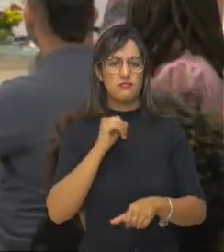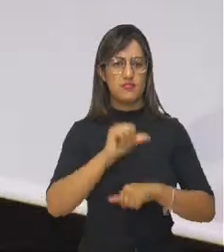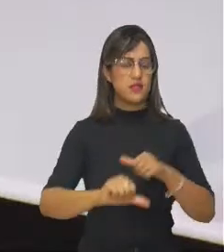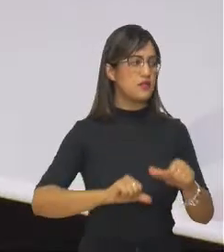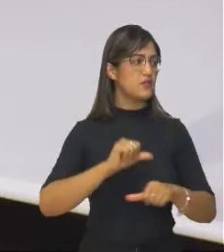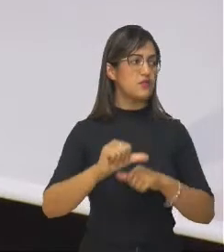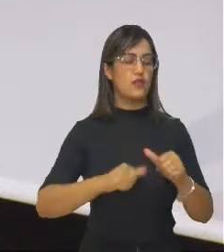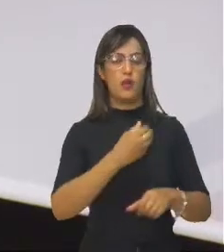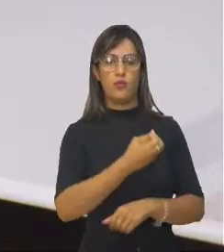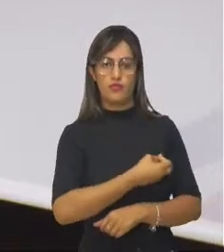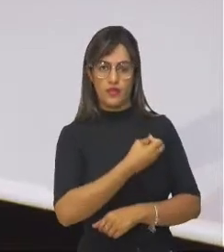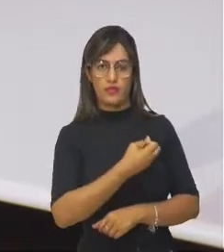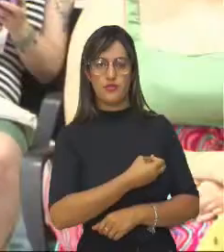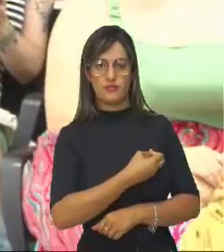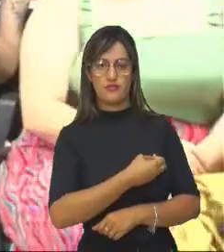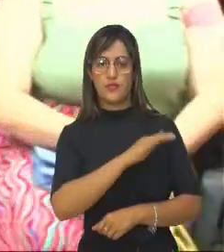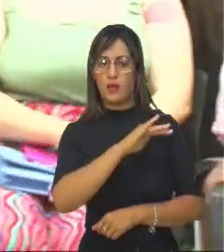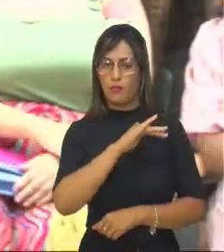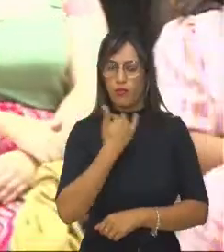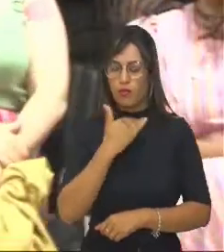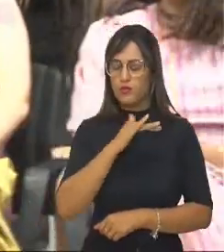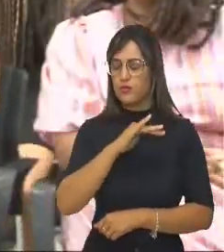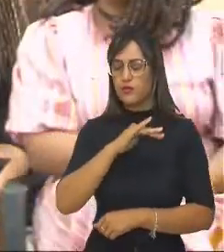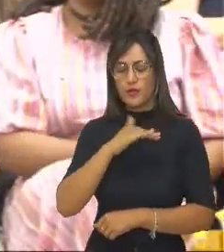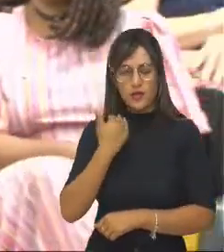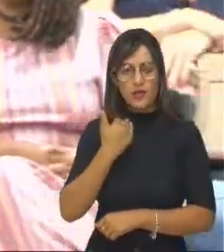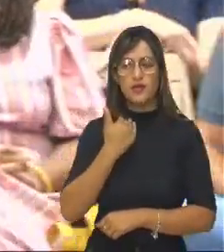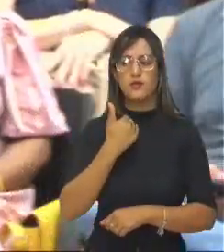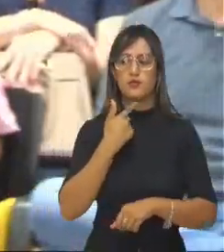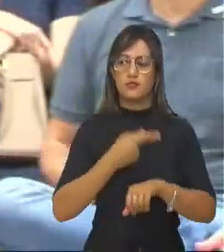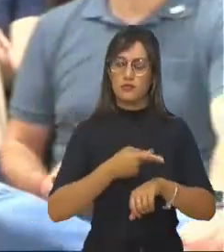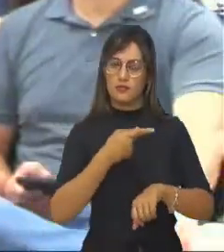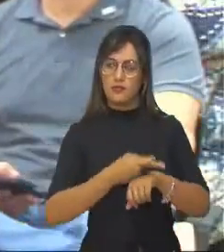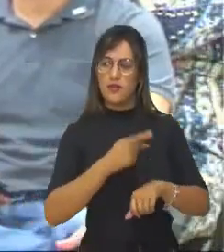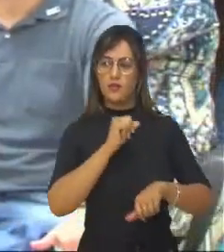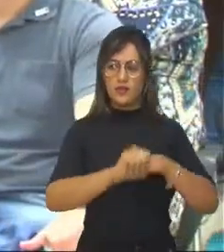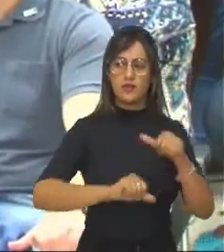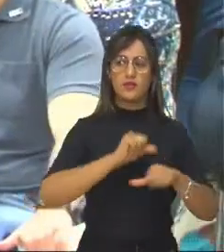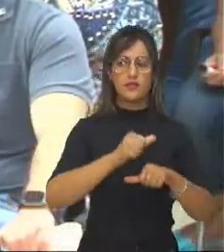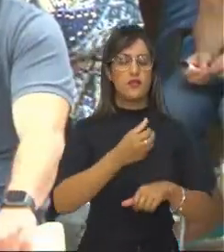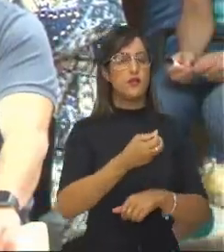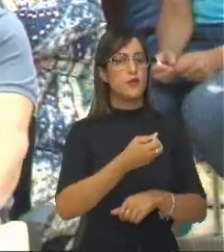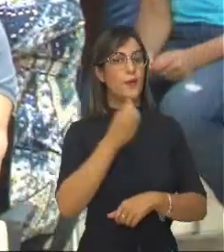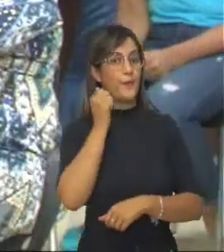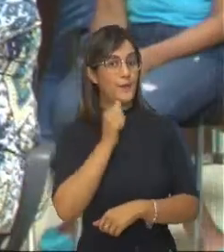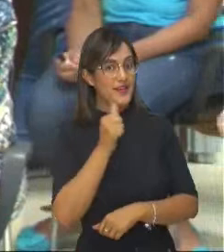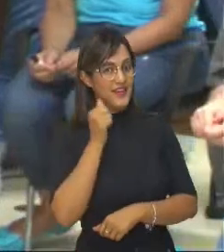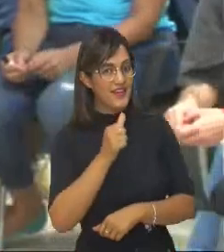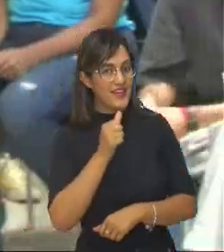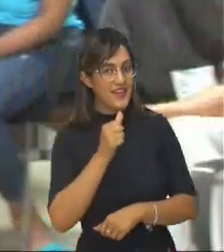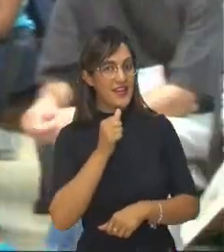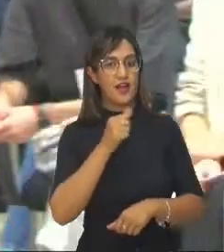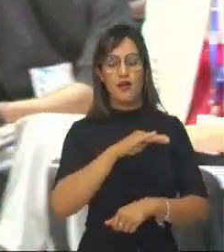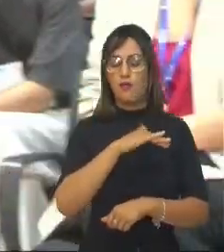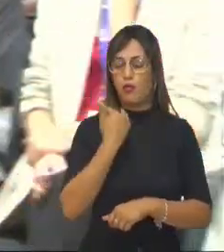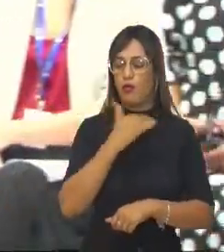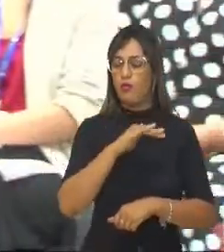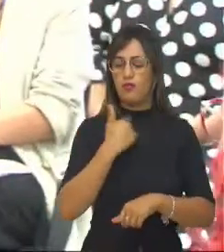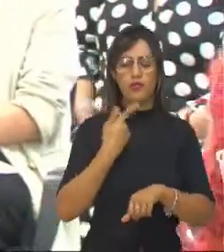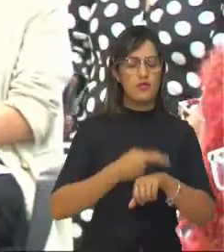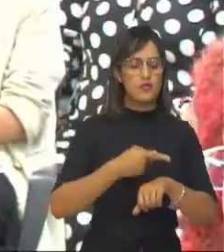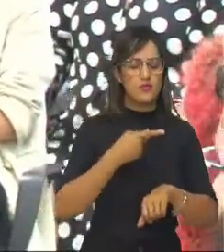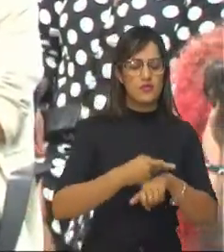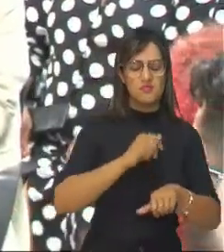torno vivo. Morto, morrido, desfeito, feito vidro, me torno menino. Morto, morrido, desfeito, feito vidro,